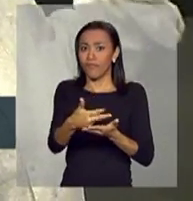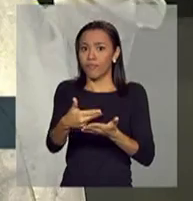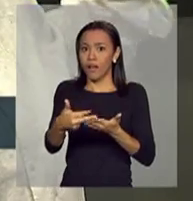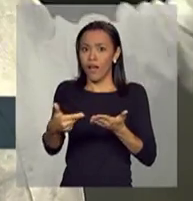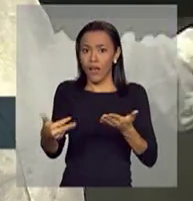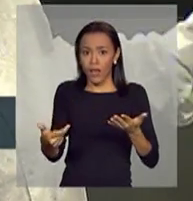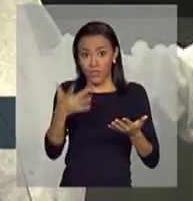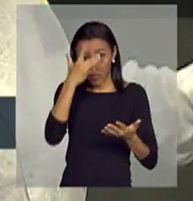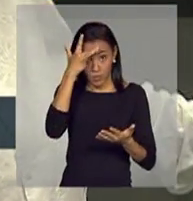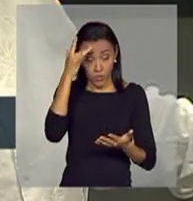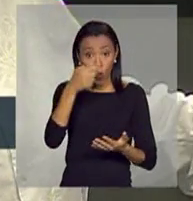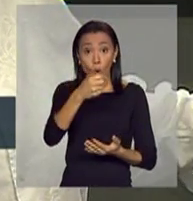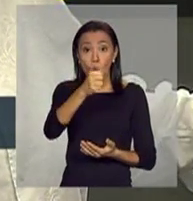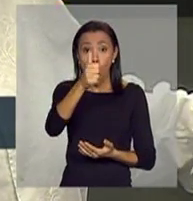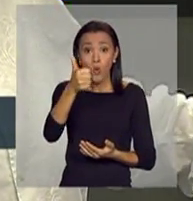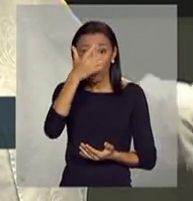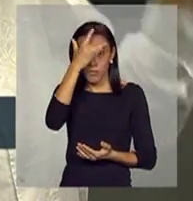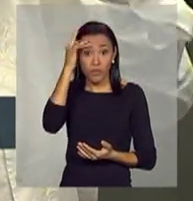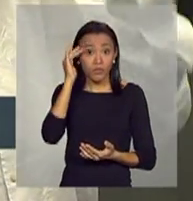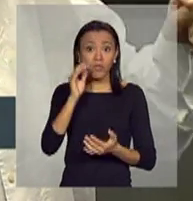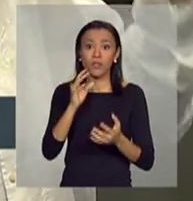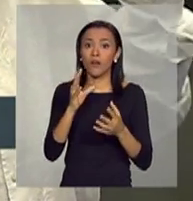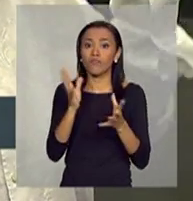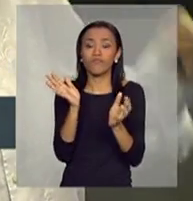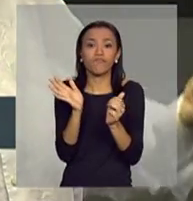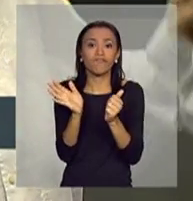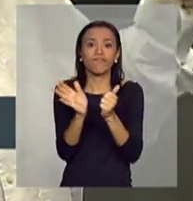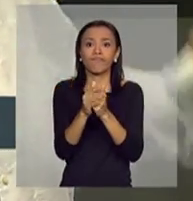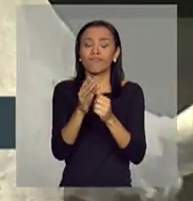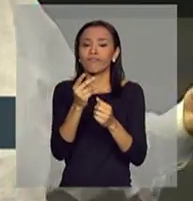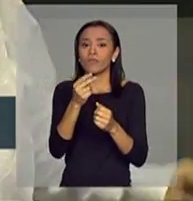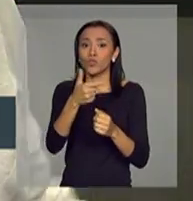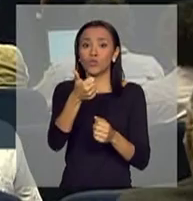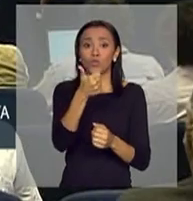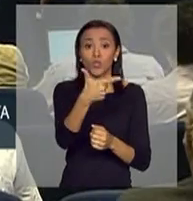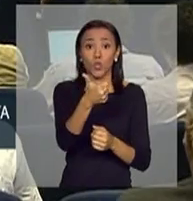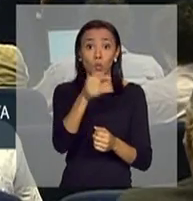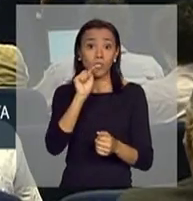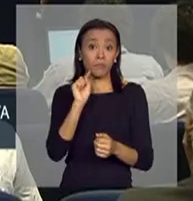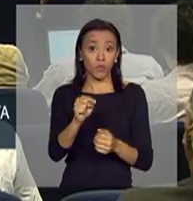11 desaparecidos que nós apresentamos aqui. 12 mil páginas.